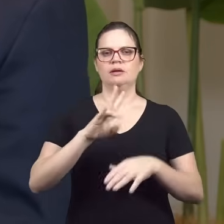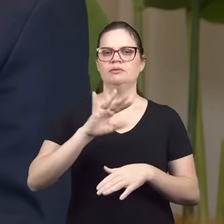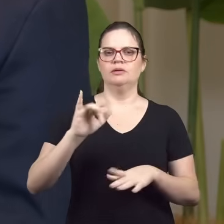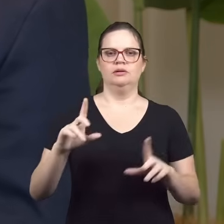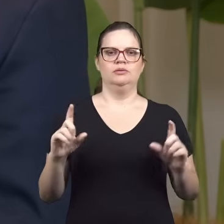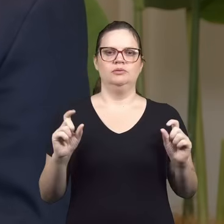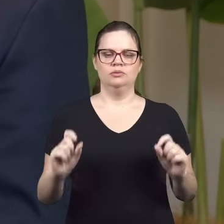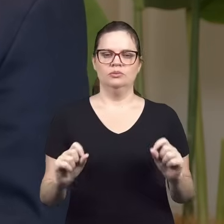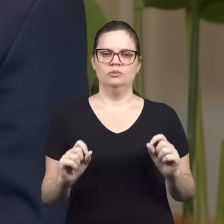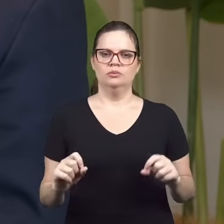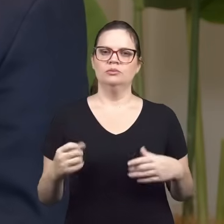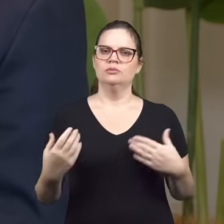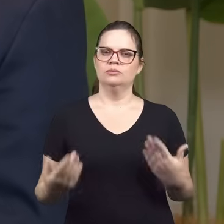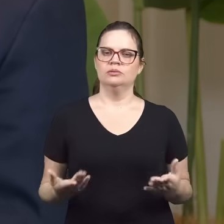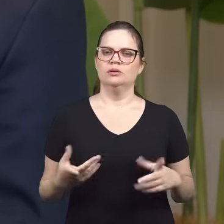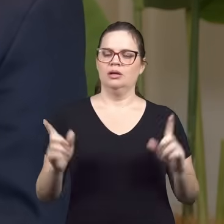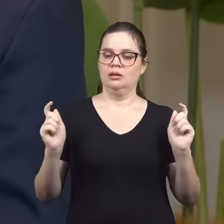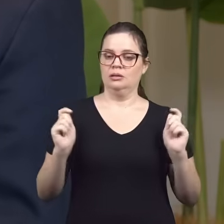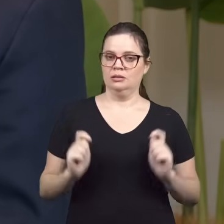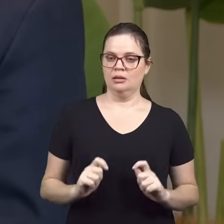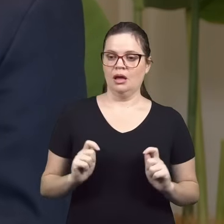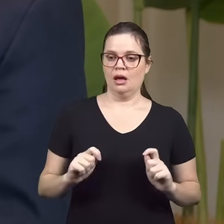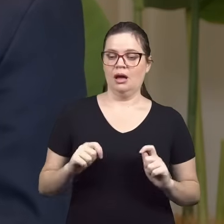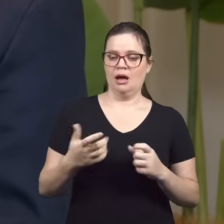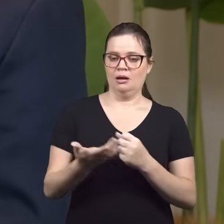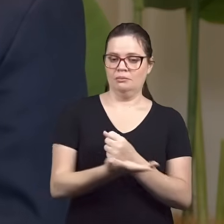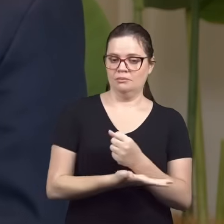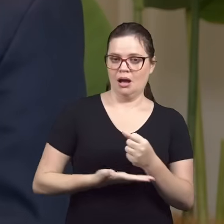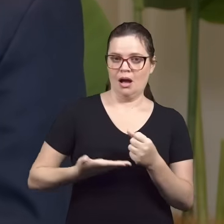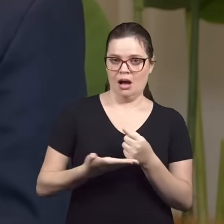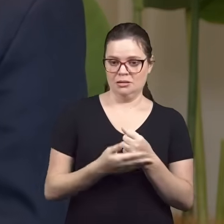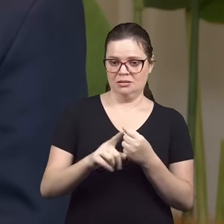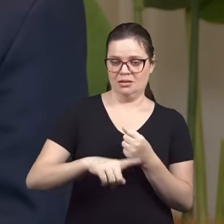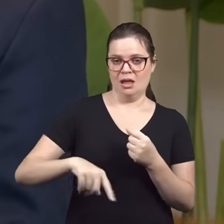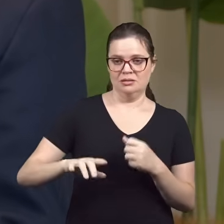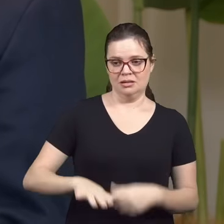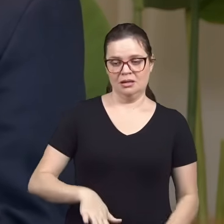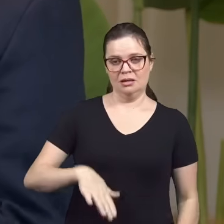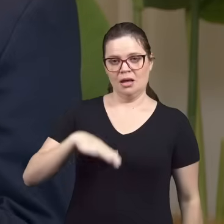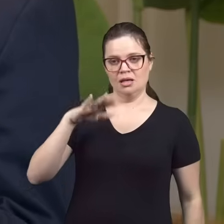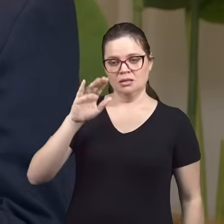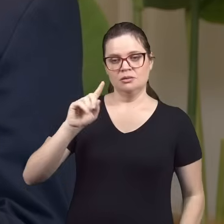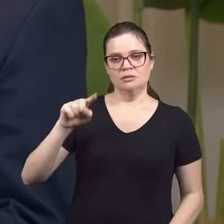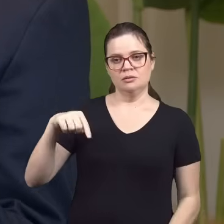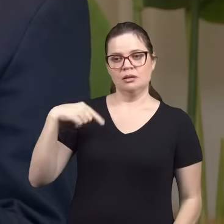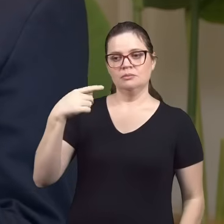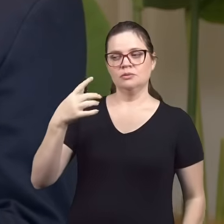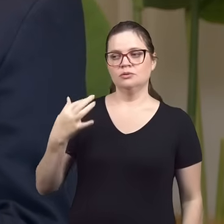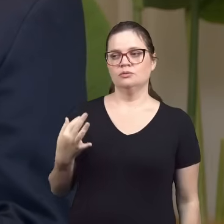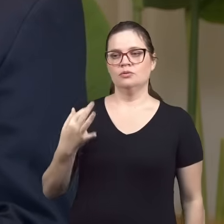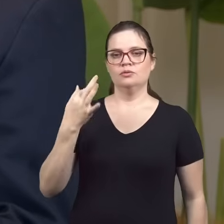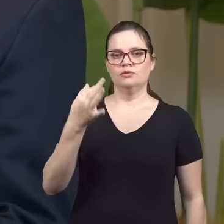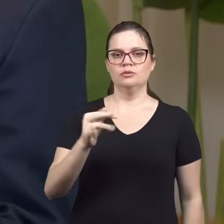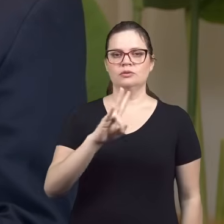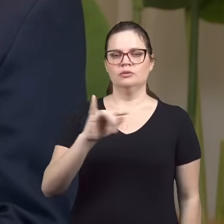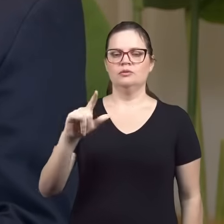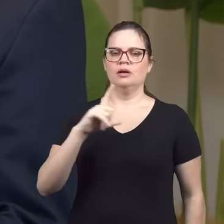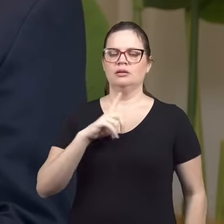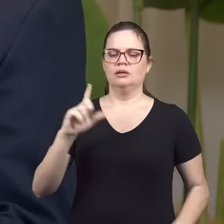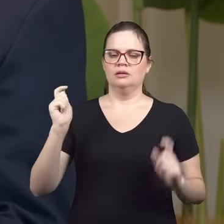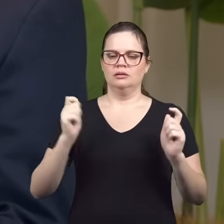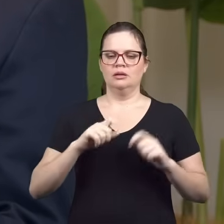né, ao futuro jovem, ao futuro adulto, condições de fazer as boas